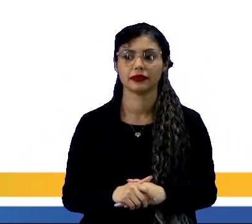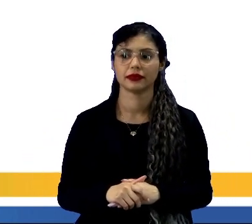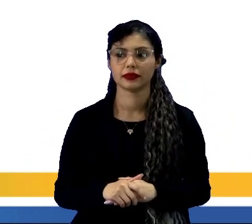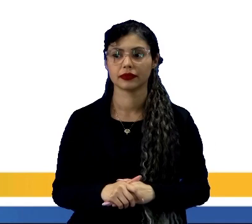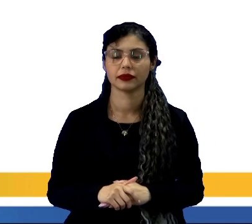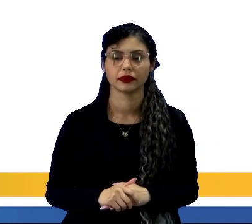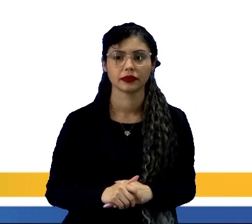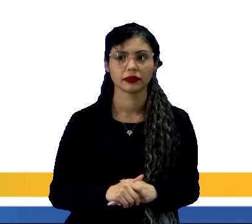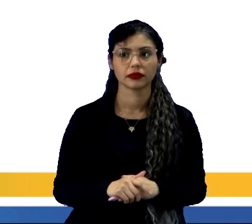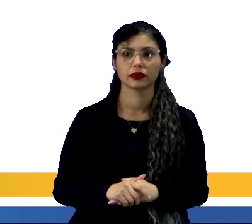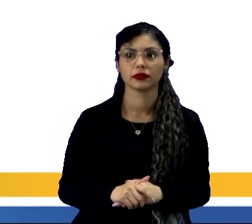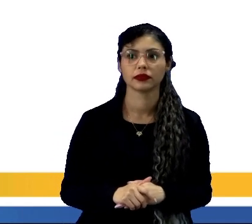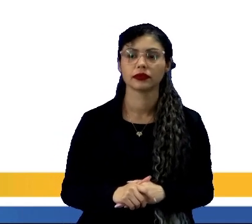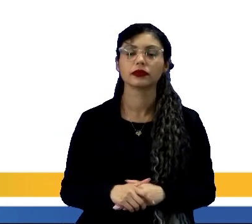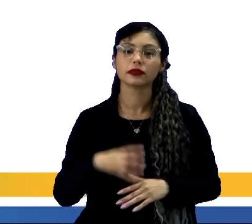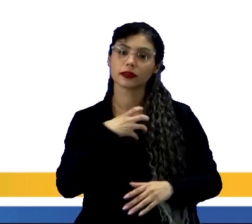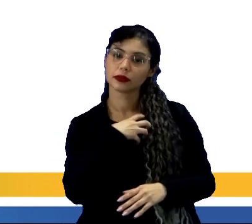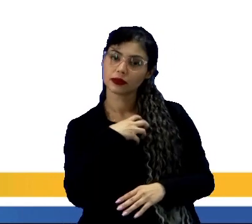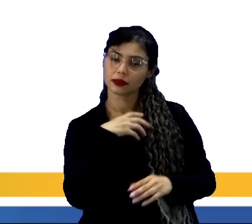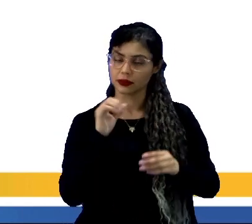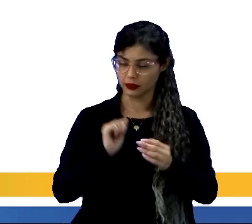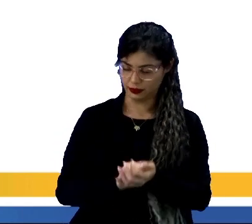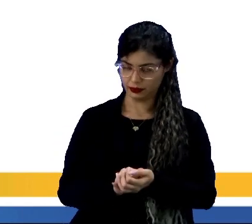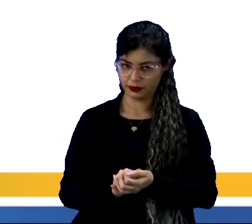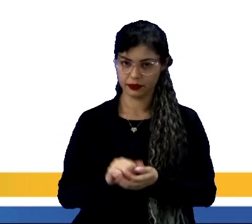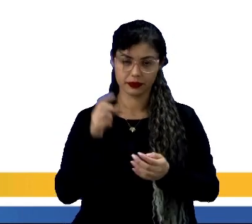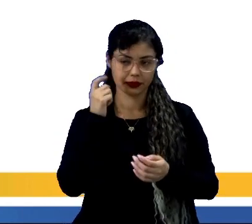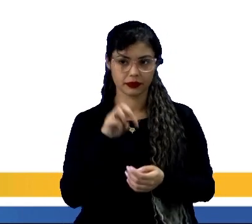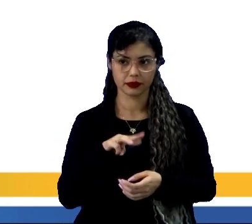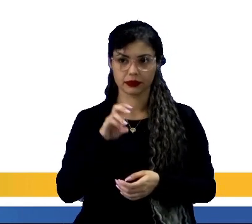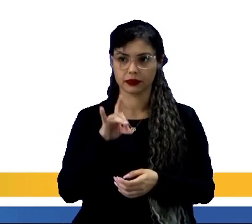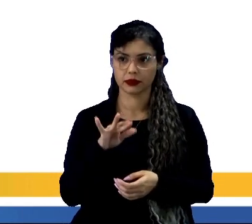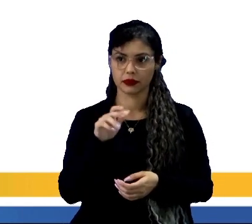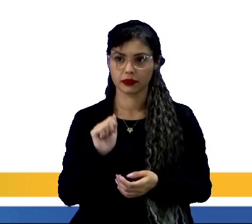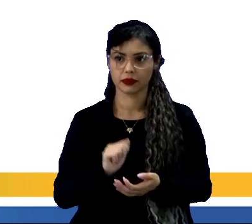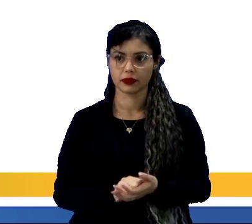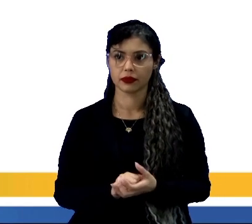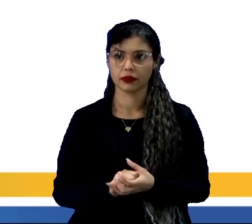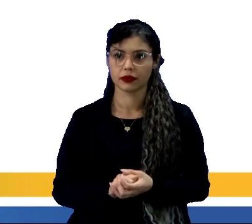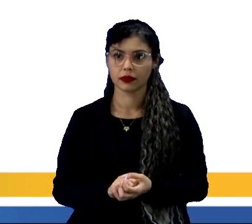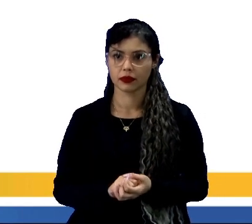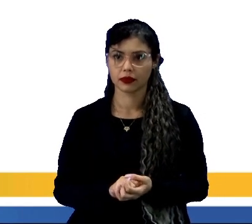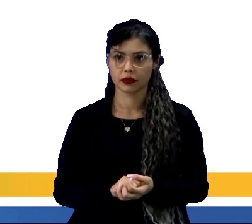engraçado, né? Mas aí é o sentido da memória.